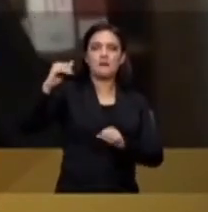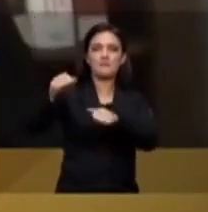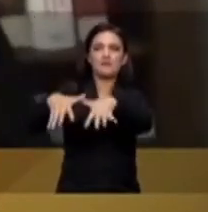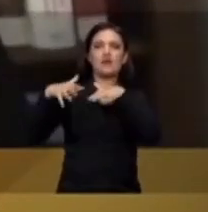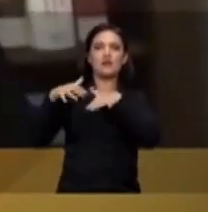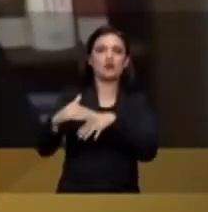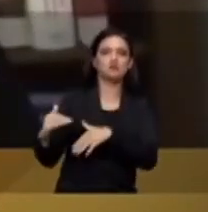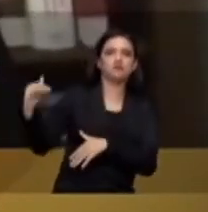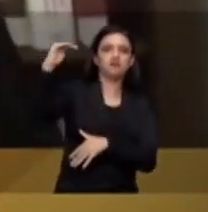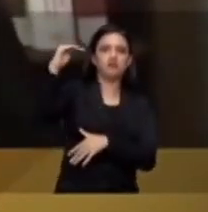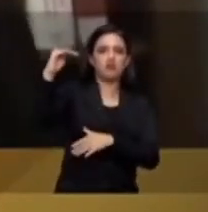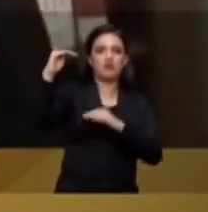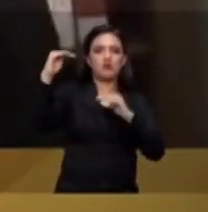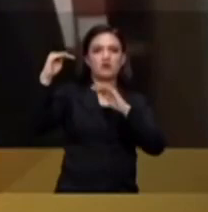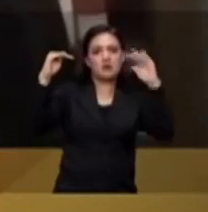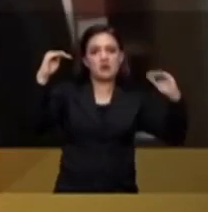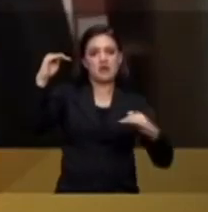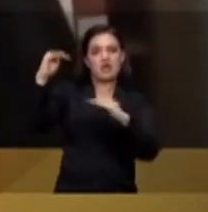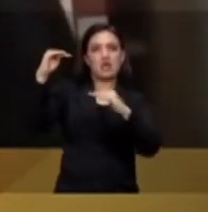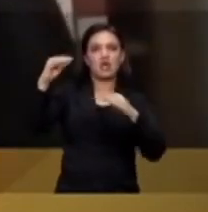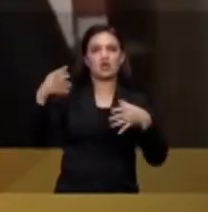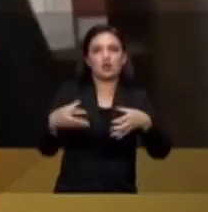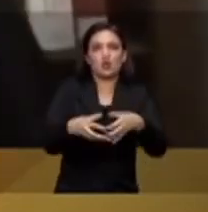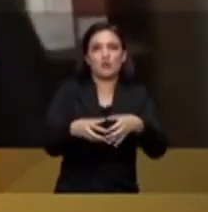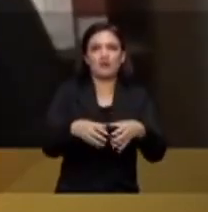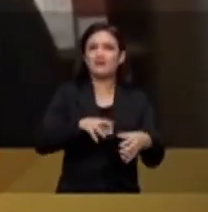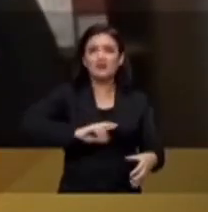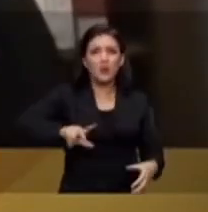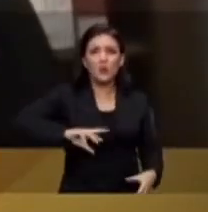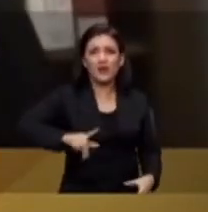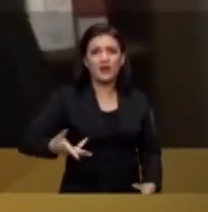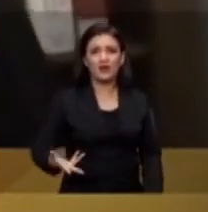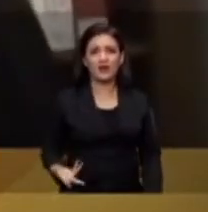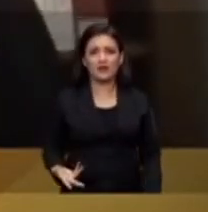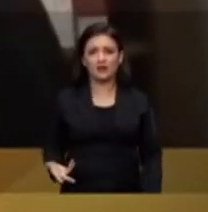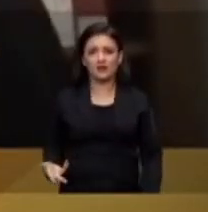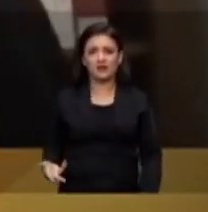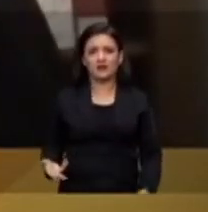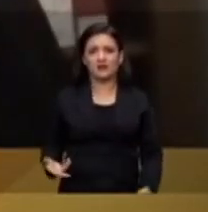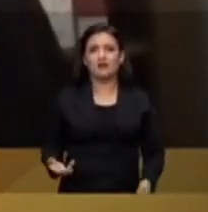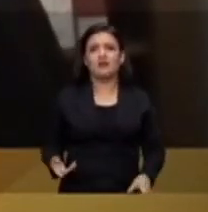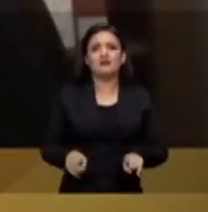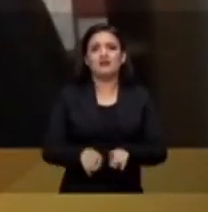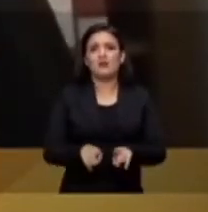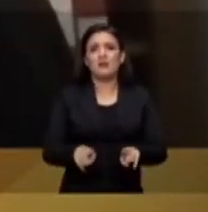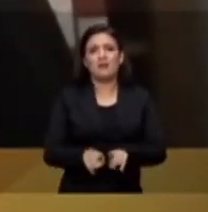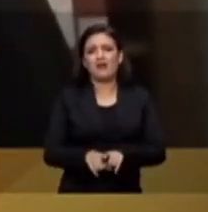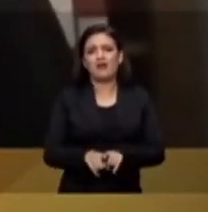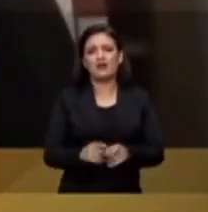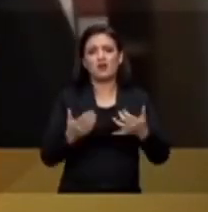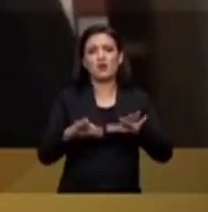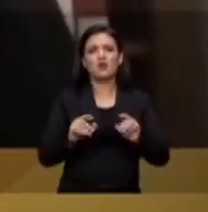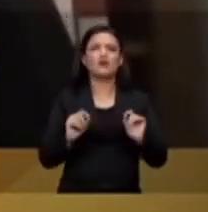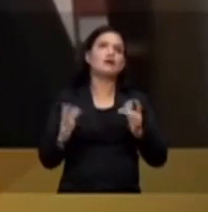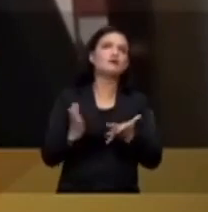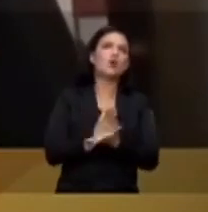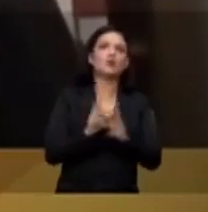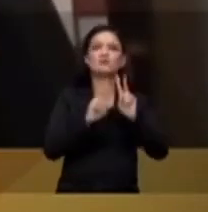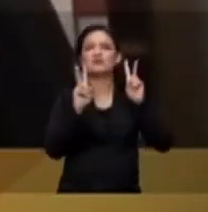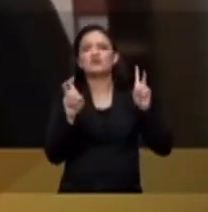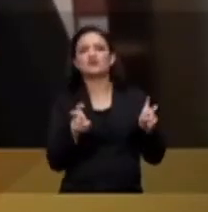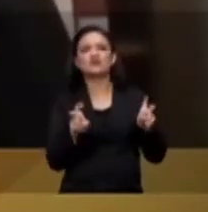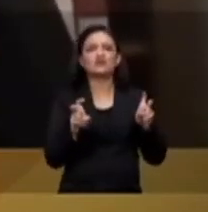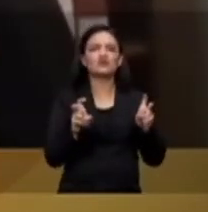há. Não é nem tampouco desejável que determinadas matérias aleatoriamente